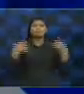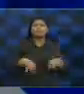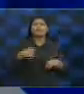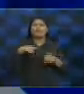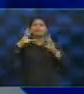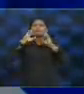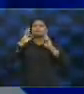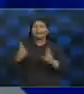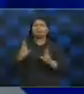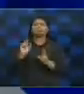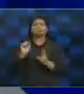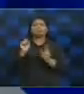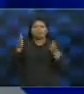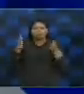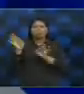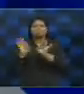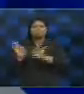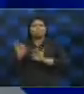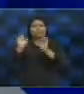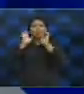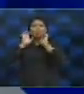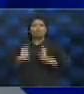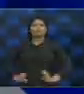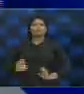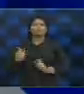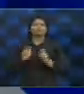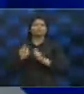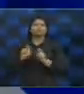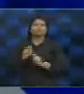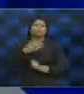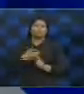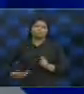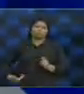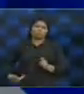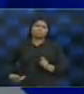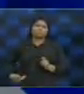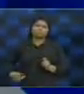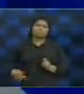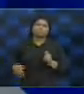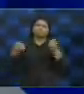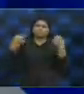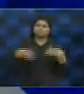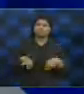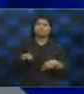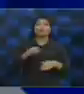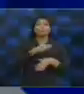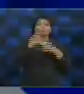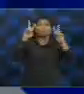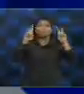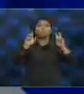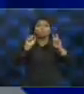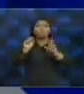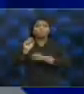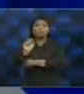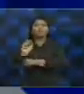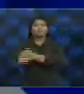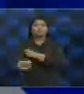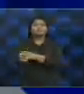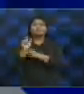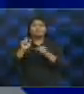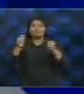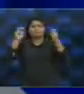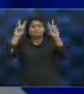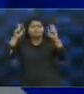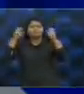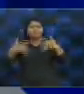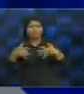respeito ao dinheiro público, ao dinheiro do trabalhador. Eu tenho mais o que dizer, obviamente, sobre a questão que me ocorre quando se